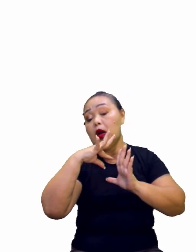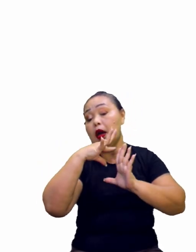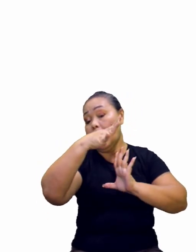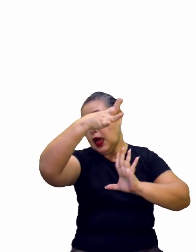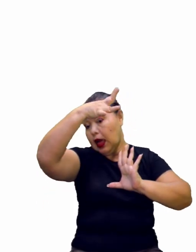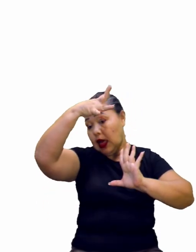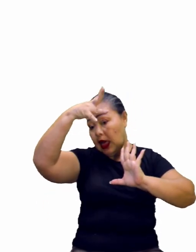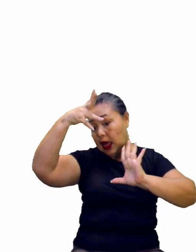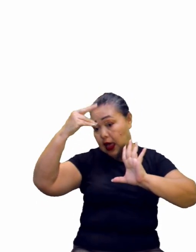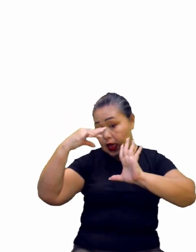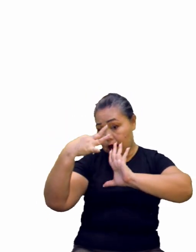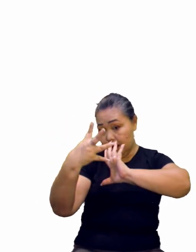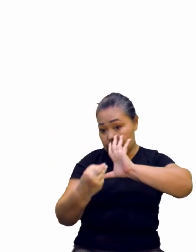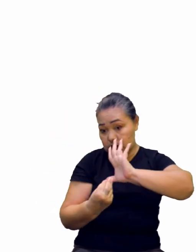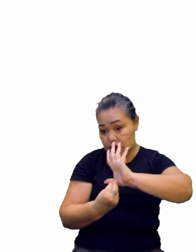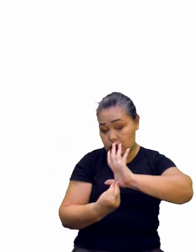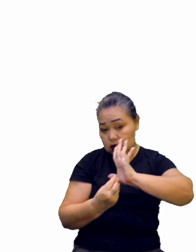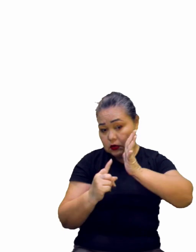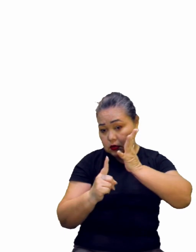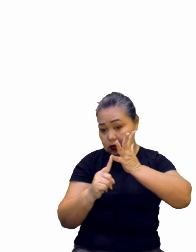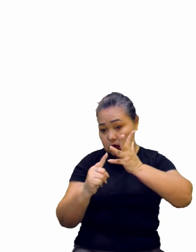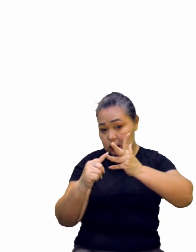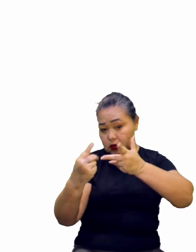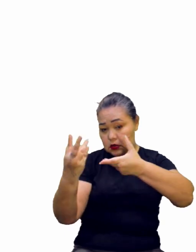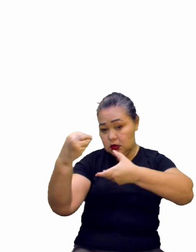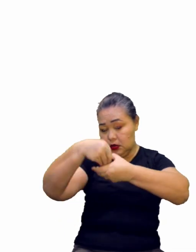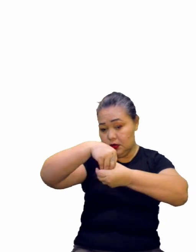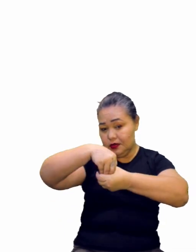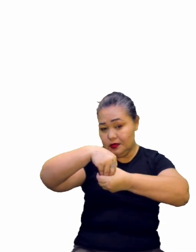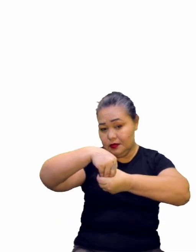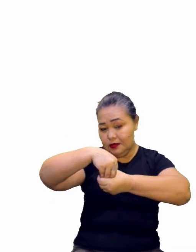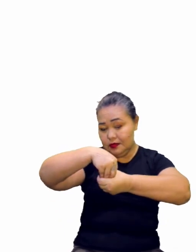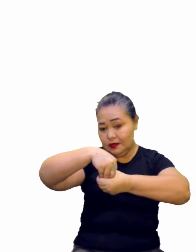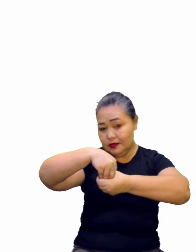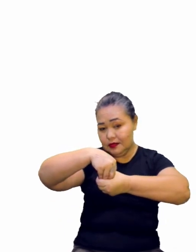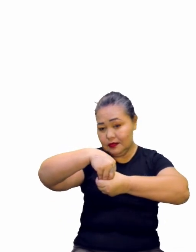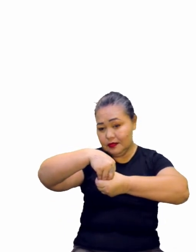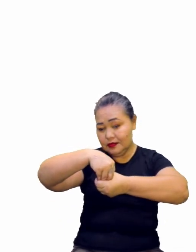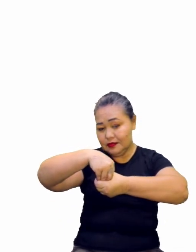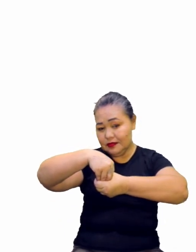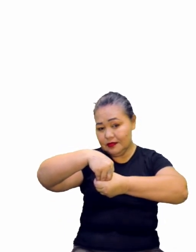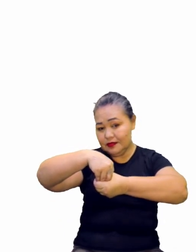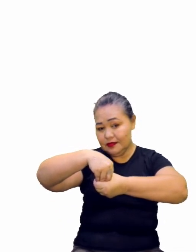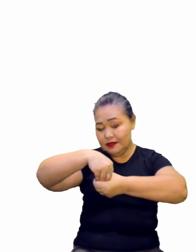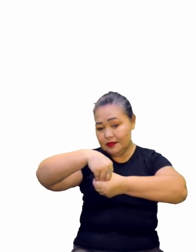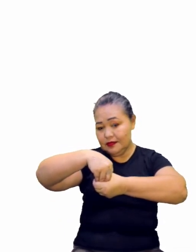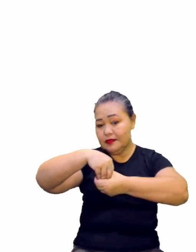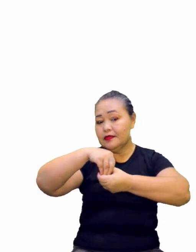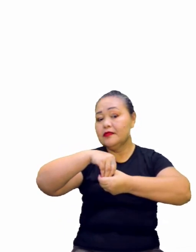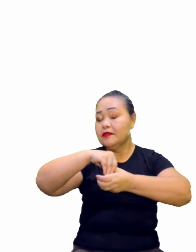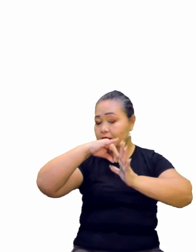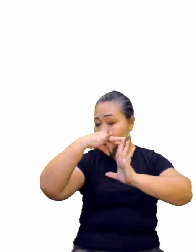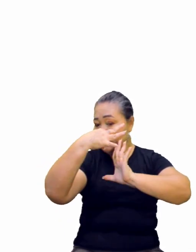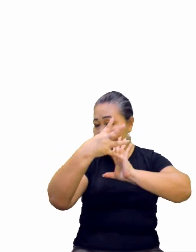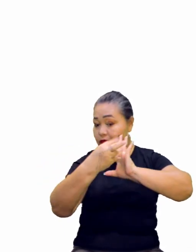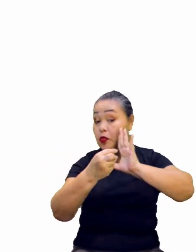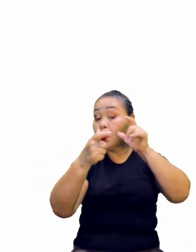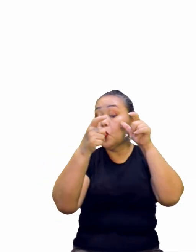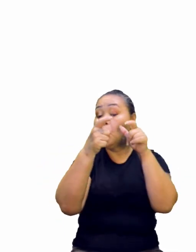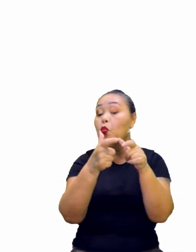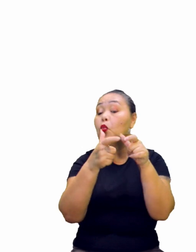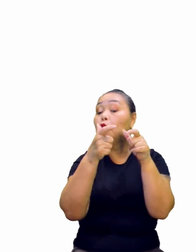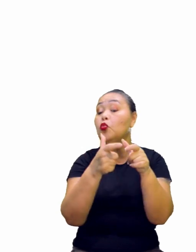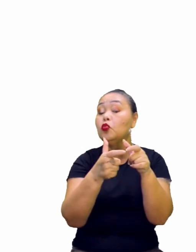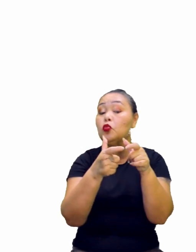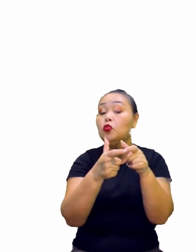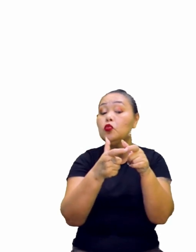que tem constituído nele, no bioma amazônico, aonde? Do bioma amazônico?